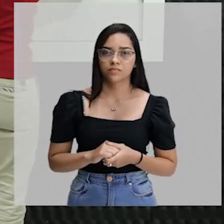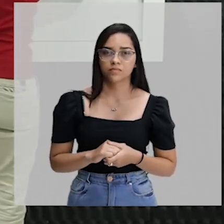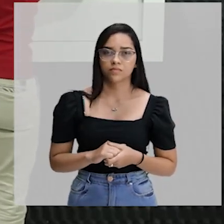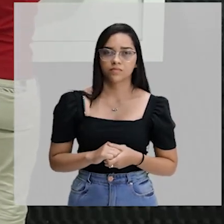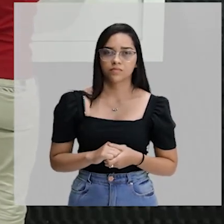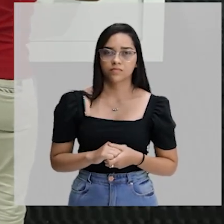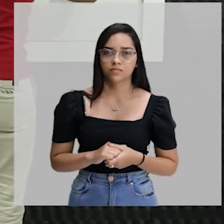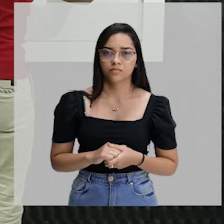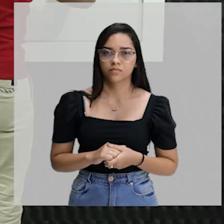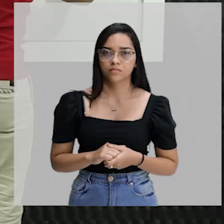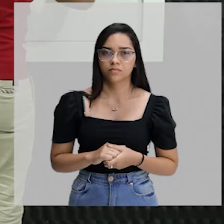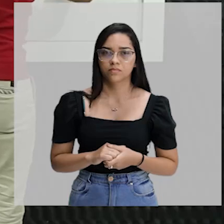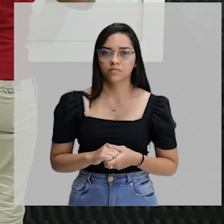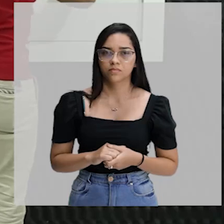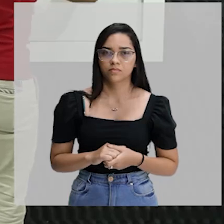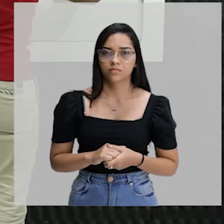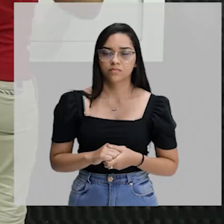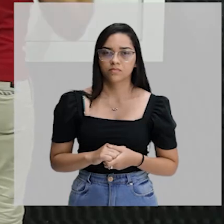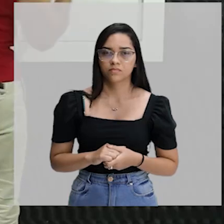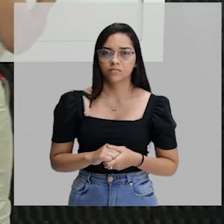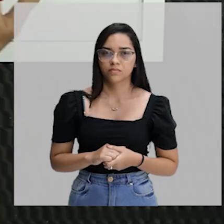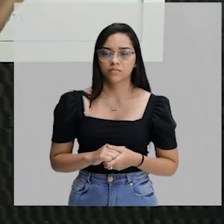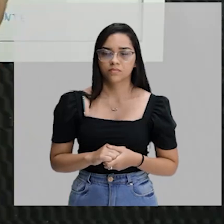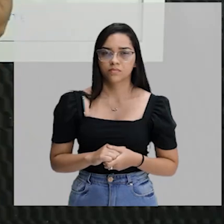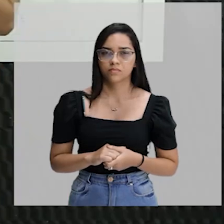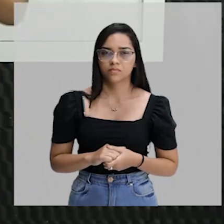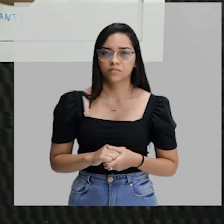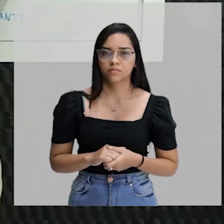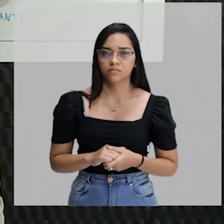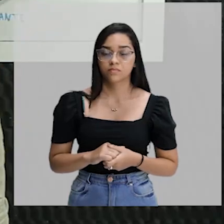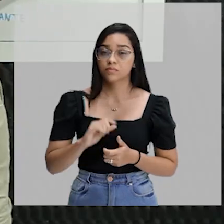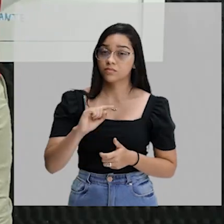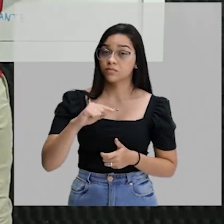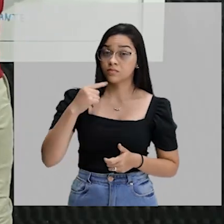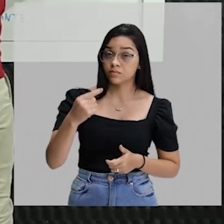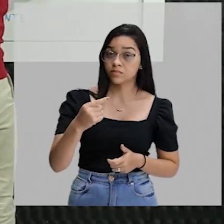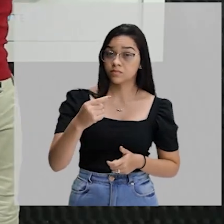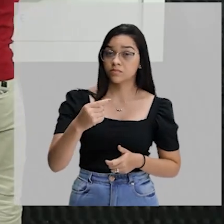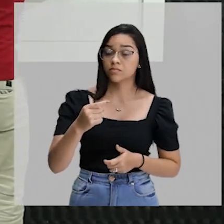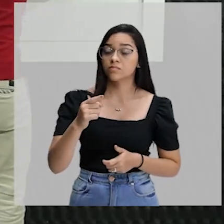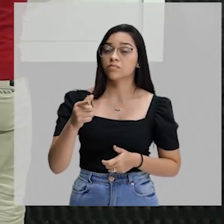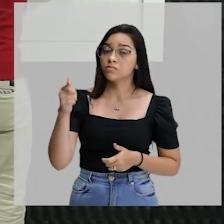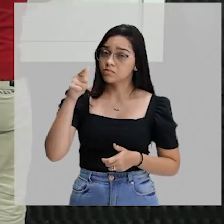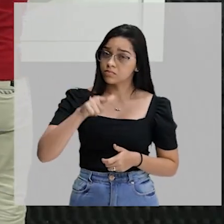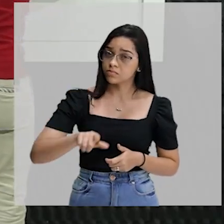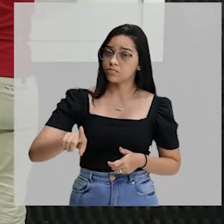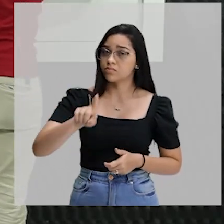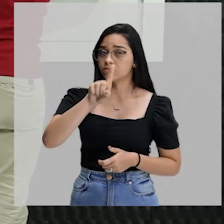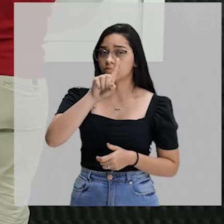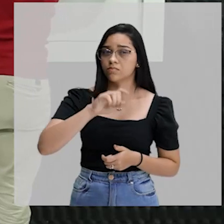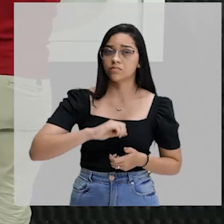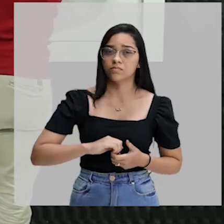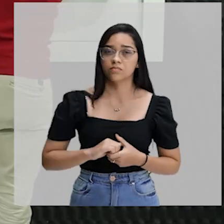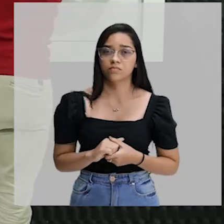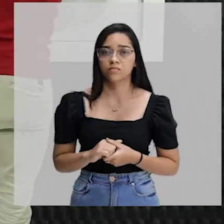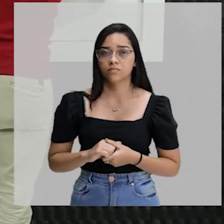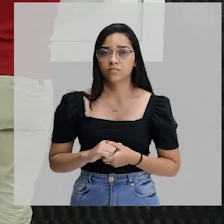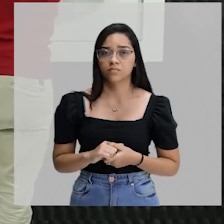XAzão, XAzinho, certo? Depois, esse Y com esse X aqui, vai